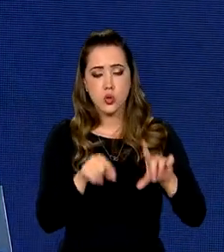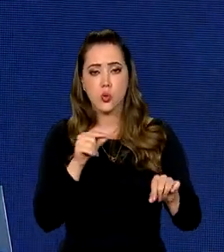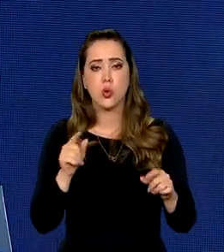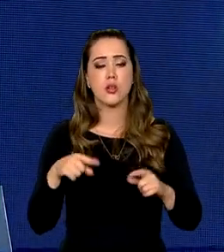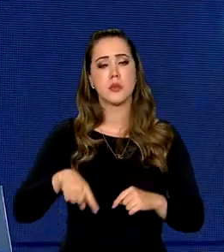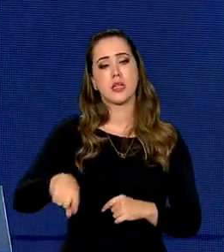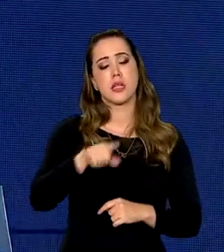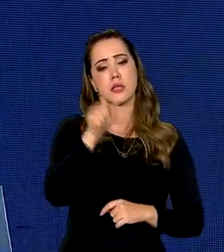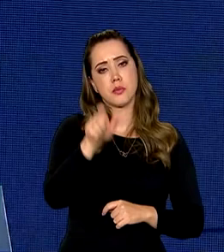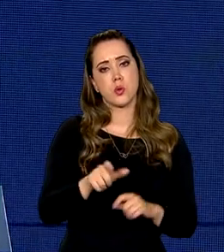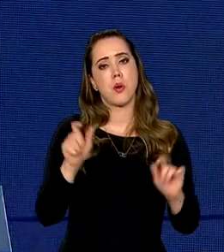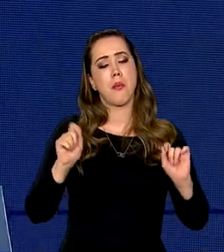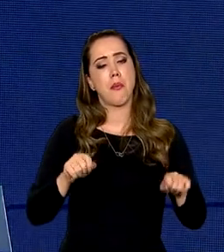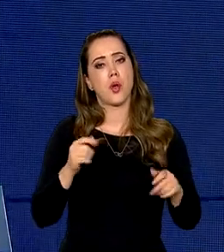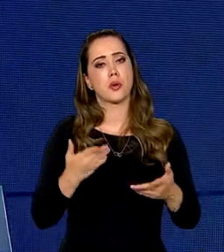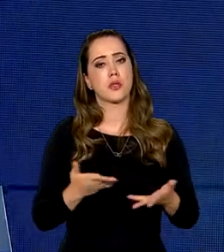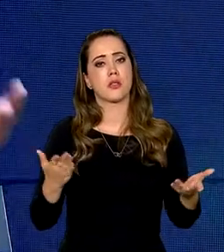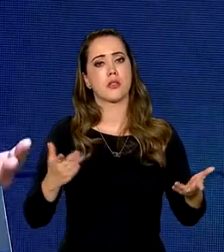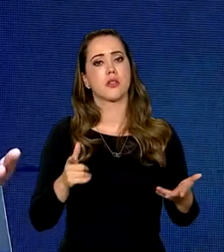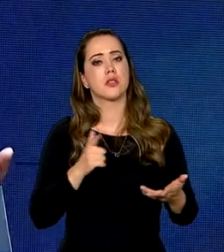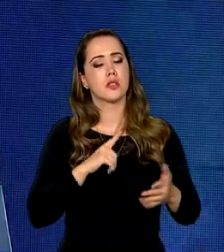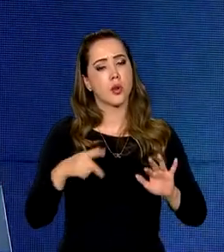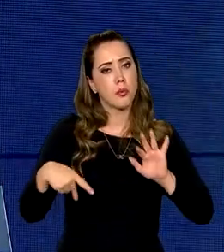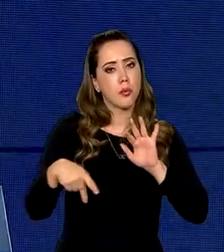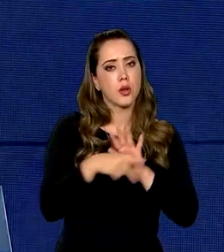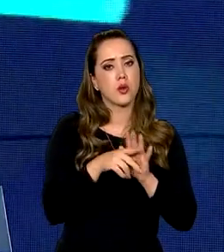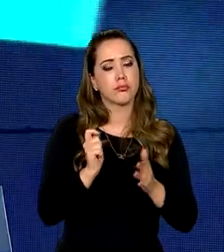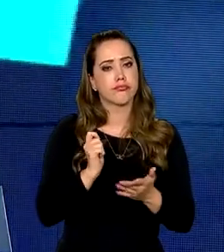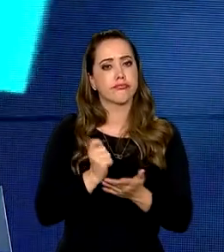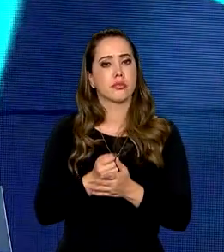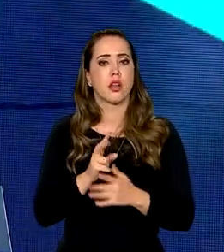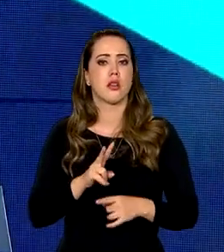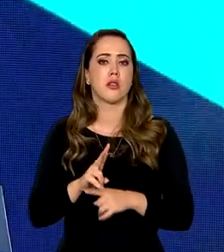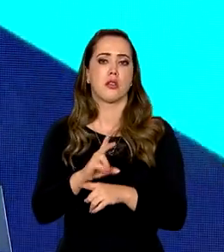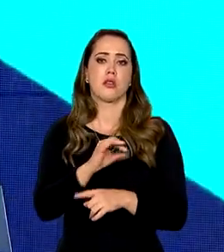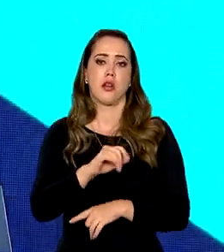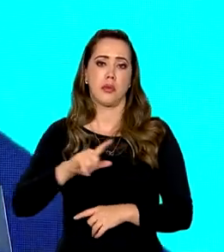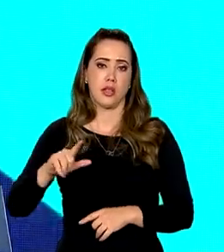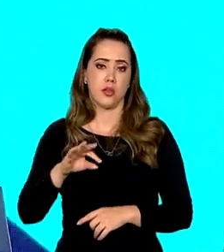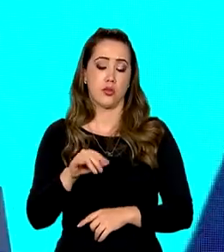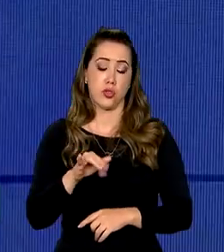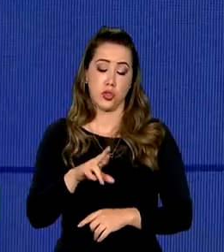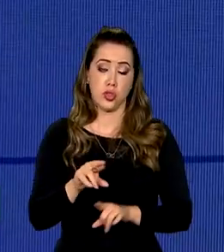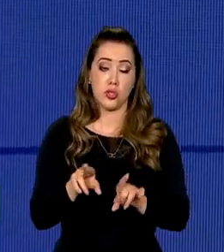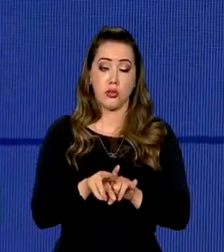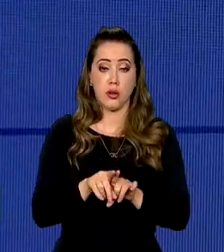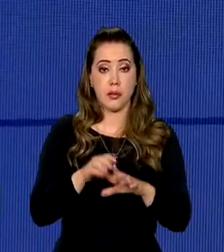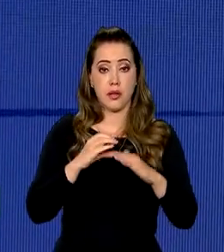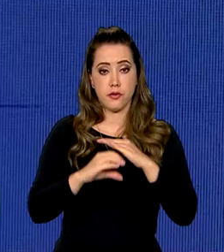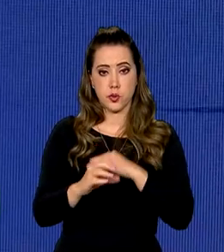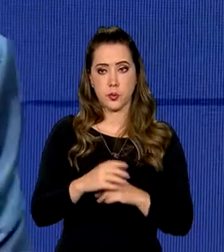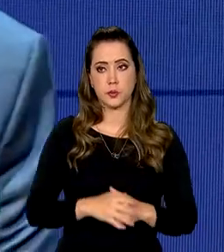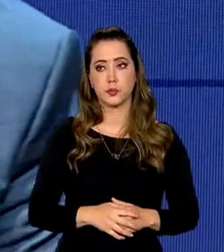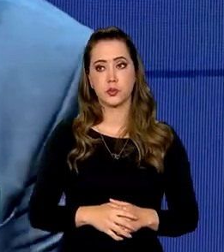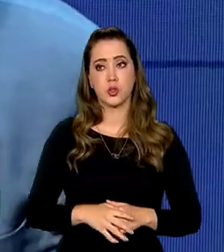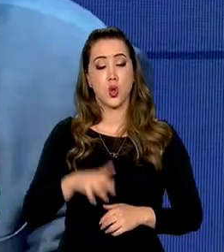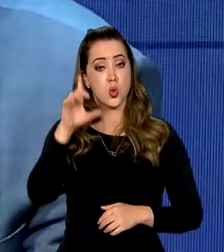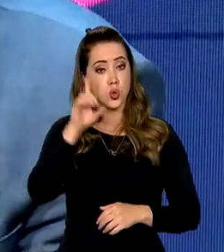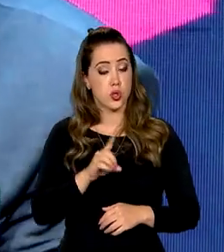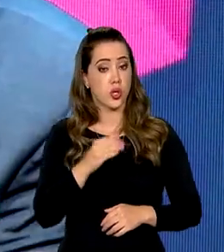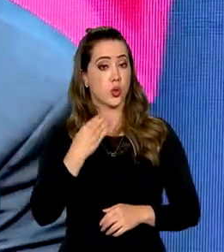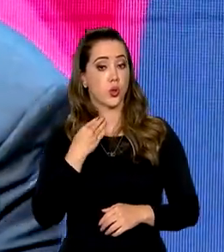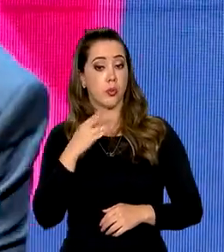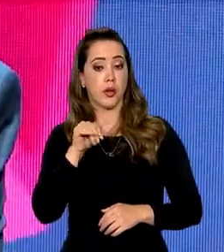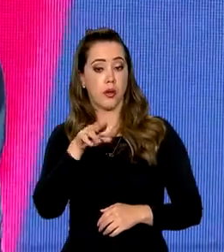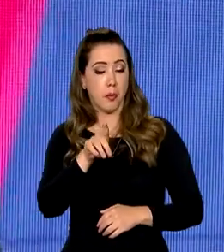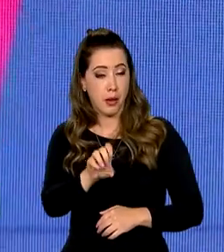para que essa pessoa possa ter seu fôlego para o capital de giro e também para os seus investimentos. O diretor do BNDES destacou